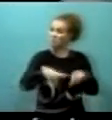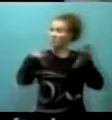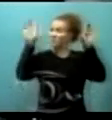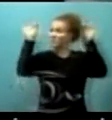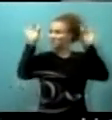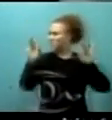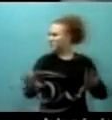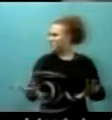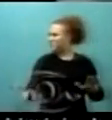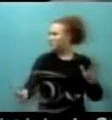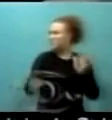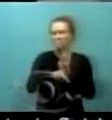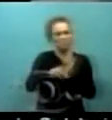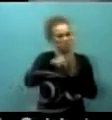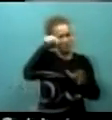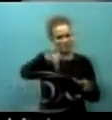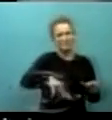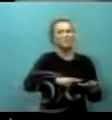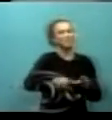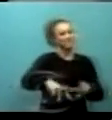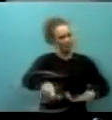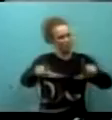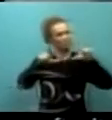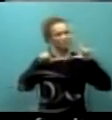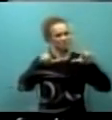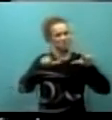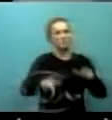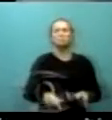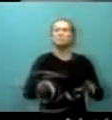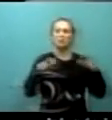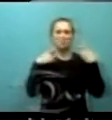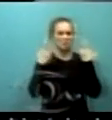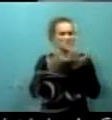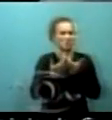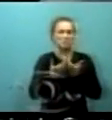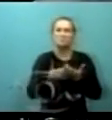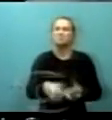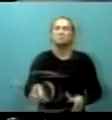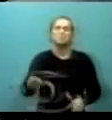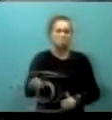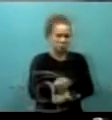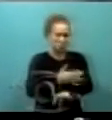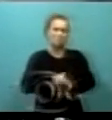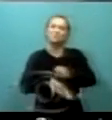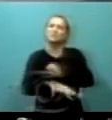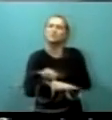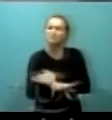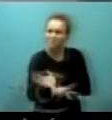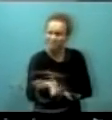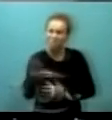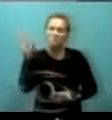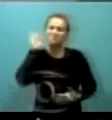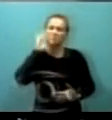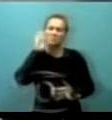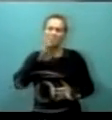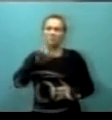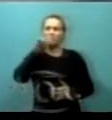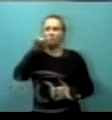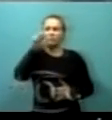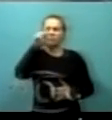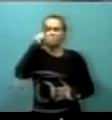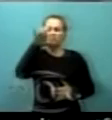joinvilense e orgulho para todos nós. Com certeza foi uma sessão muito emocionante e eu acho que a Galha,